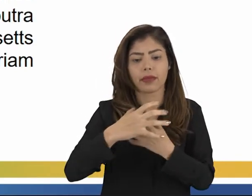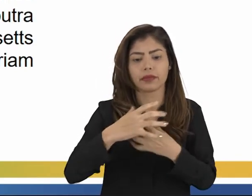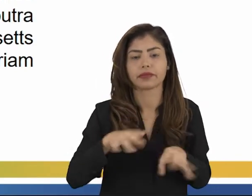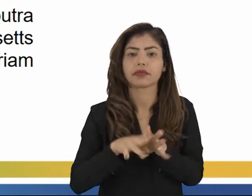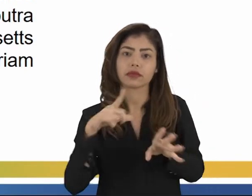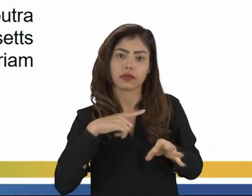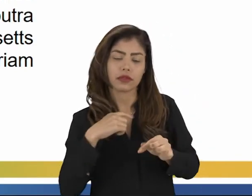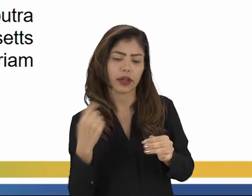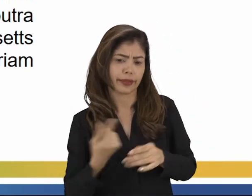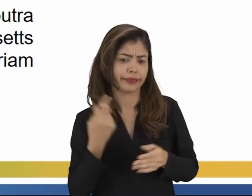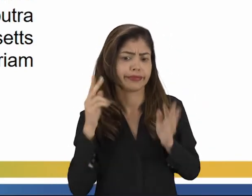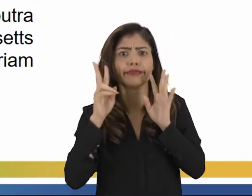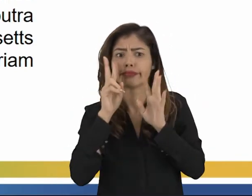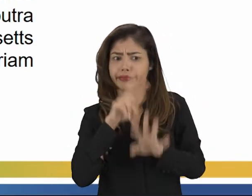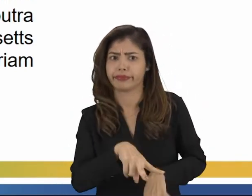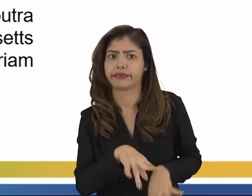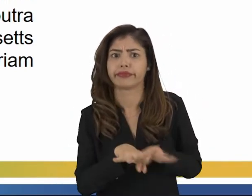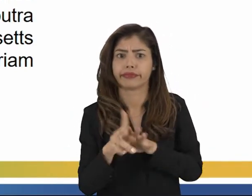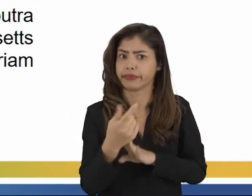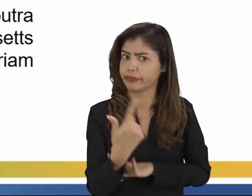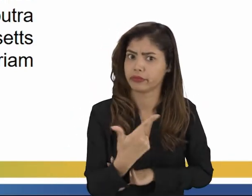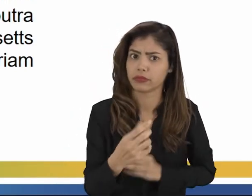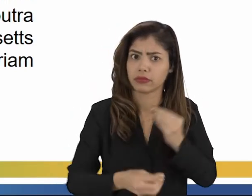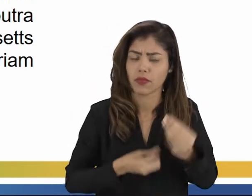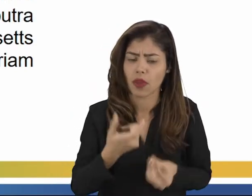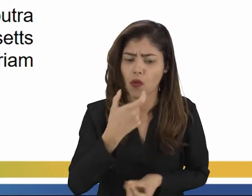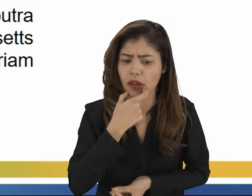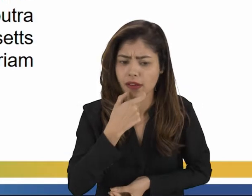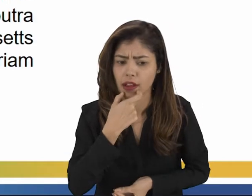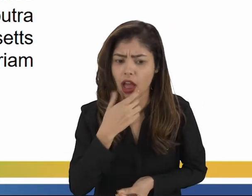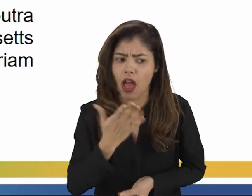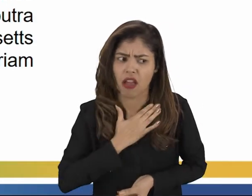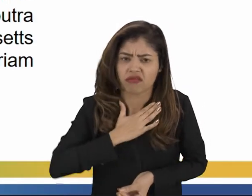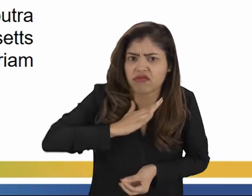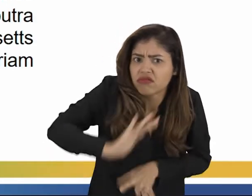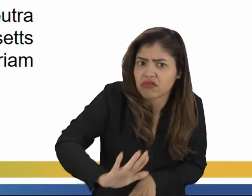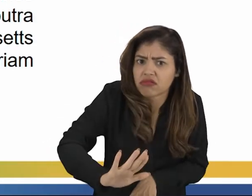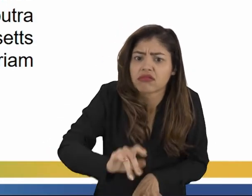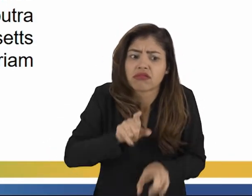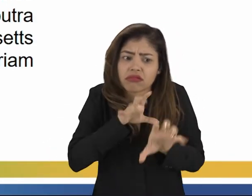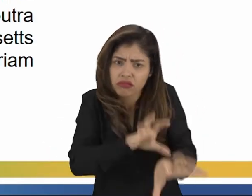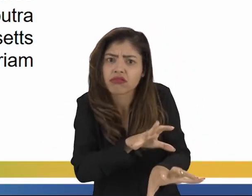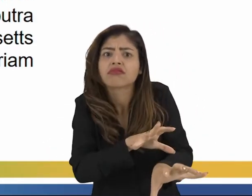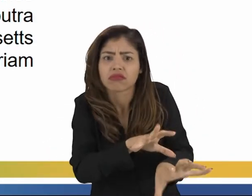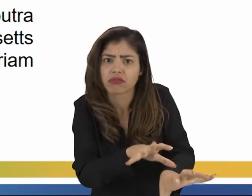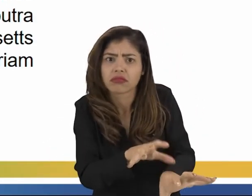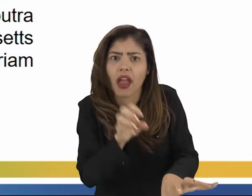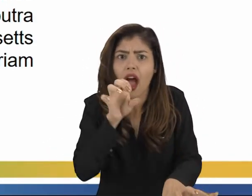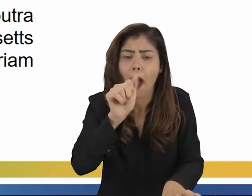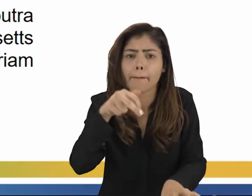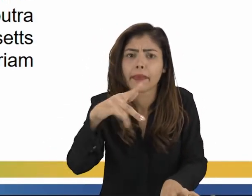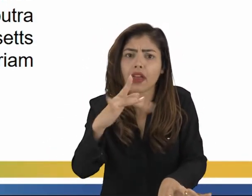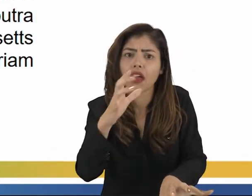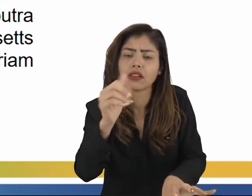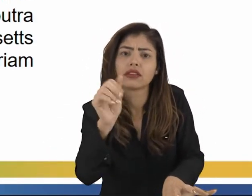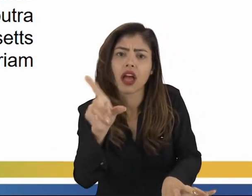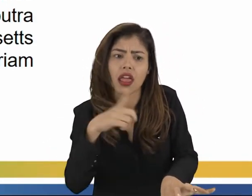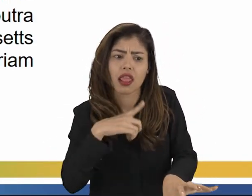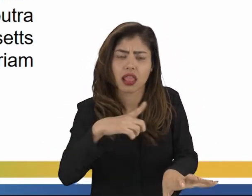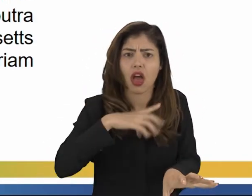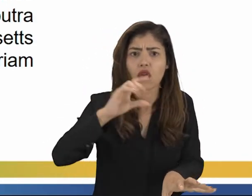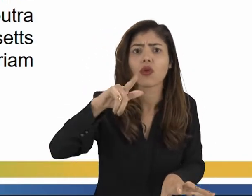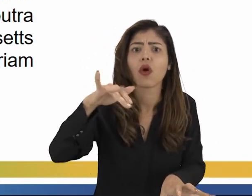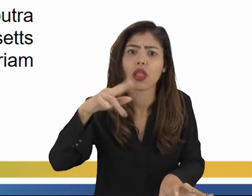absurdo. E as leis intoleráveis é porque os ingleses não estavam tolerando mais essas possíveis ameaças eminentes desses